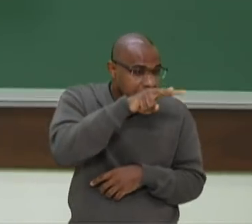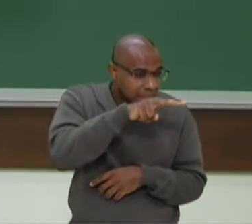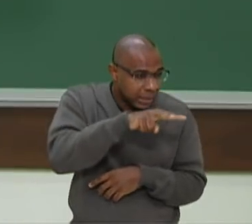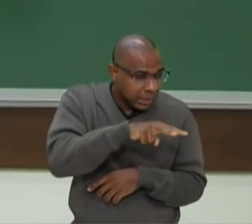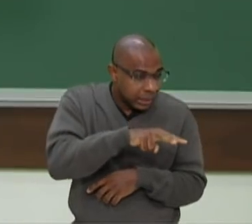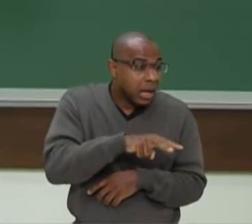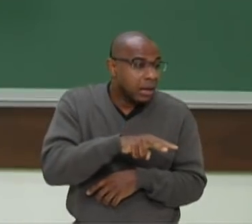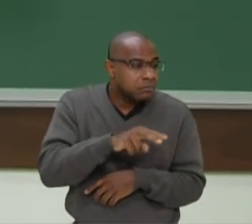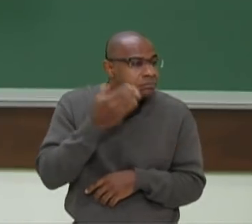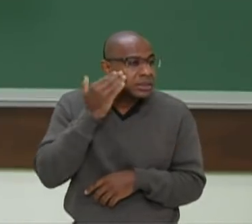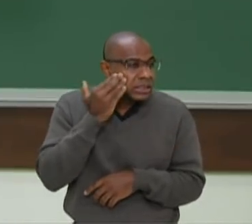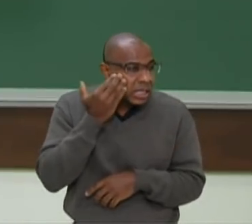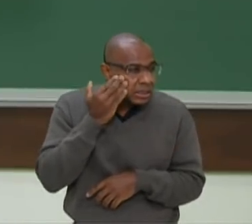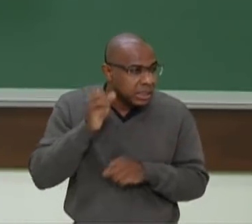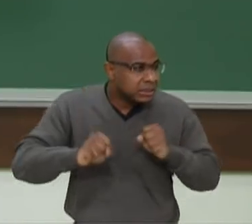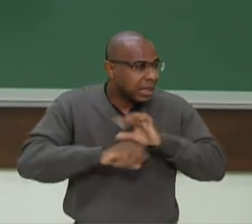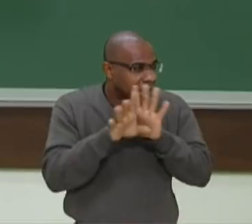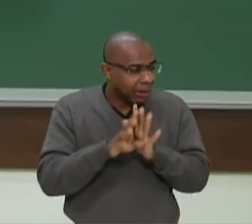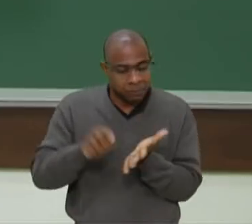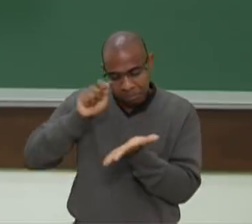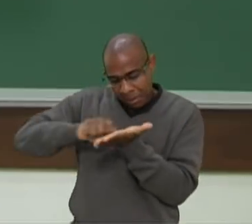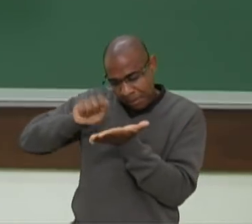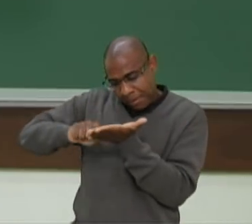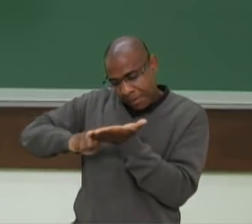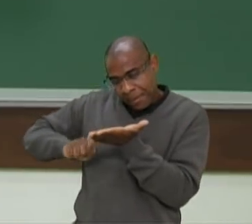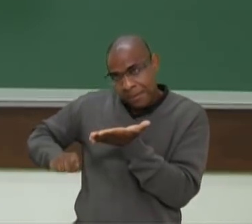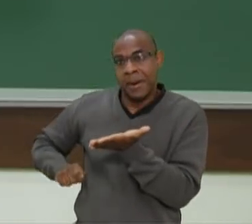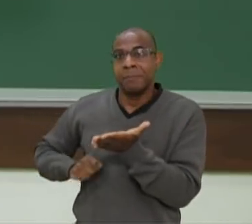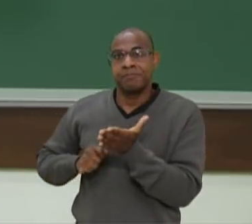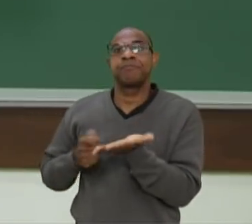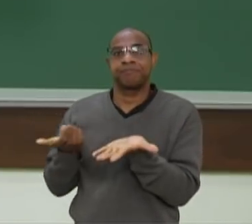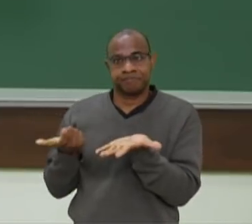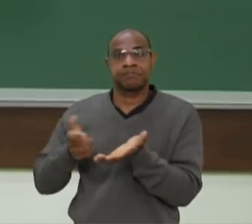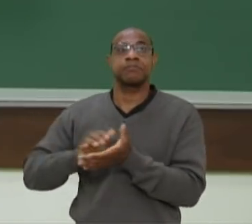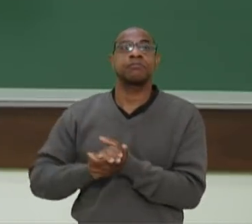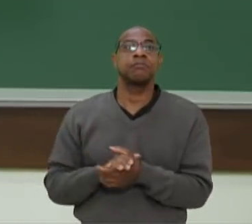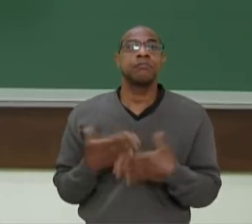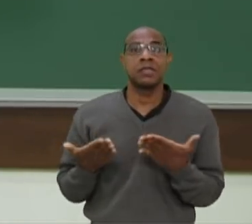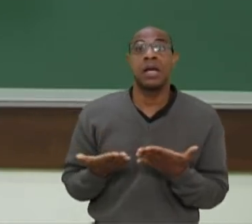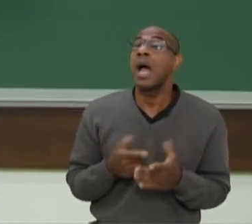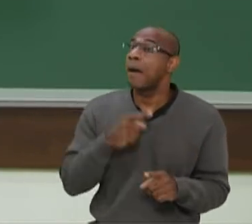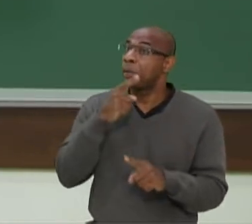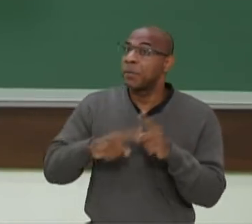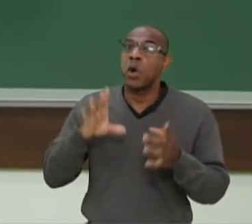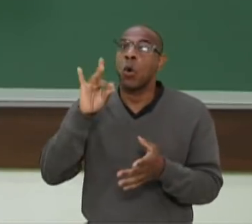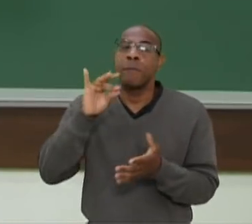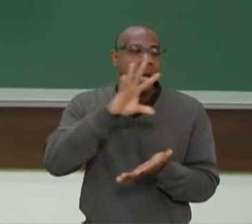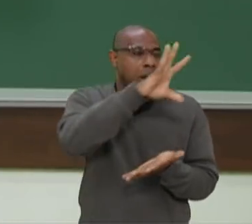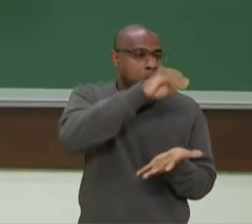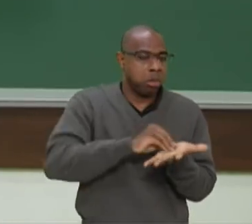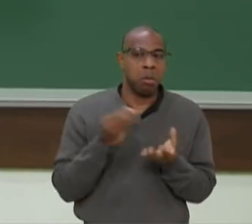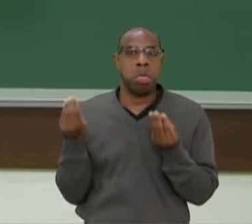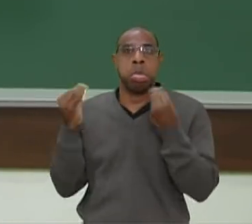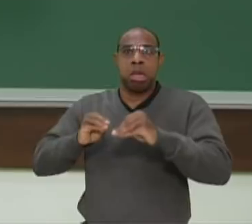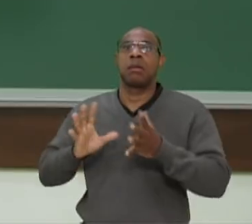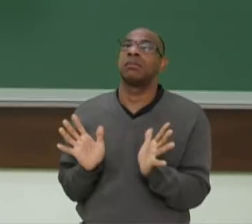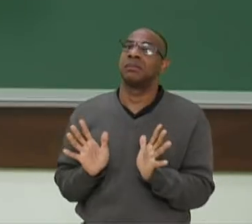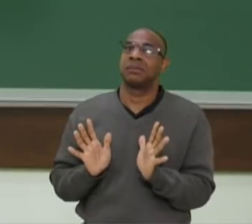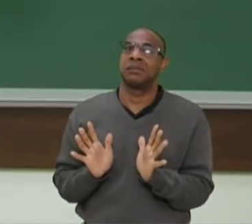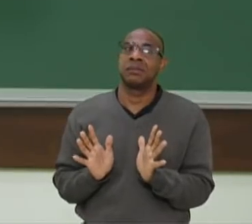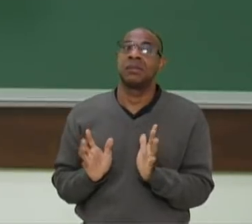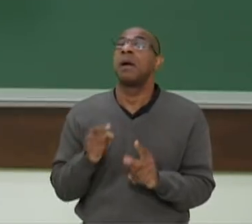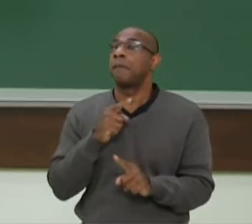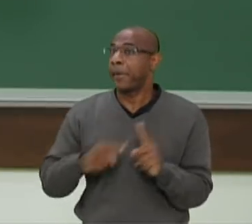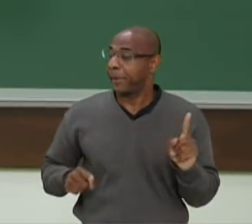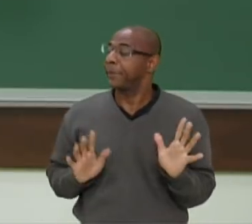o nosso nome e dizer que o trabalho foi nosso. Não, não devemos fazer isso, que isso é proibido, ok? Isso